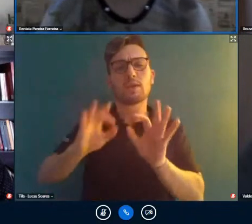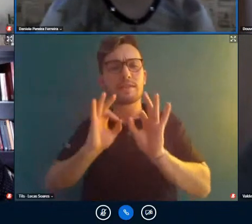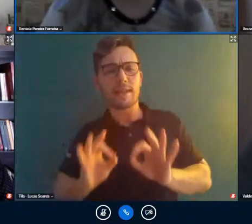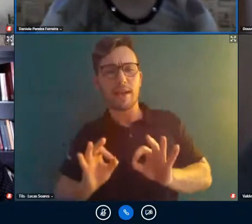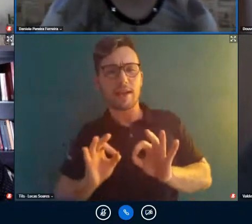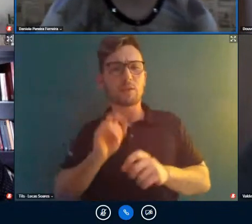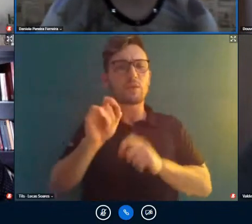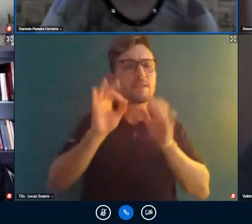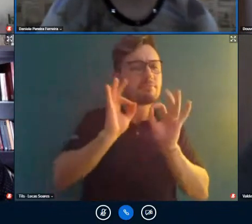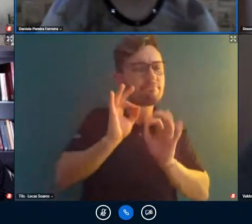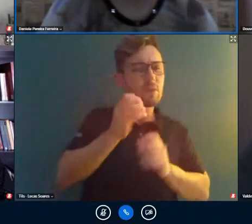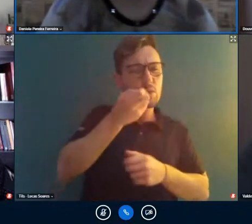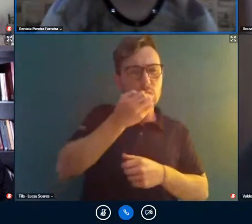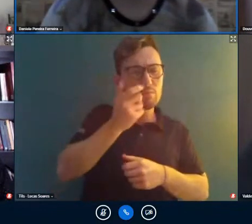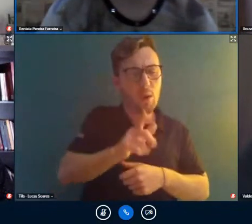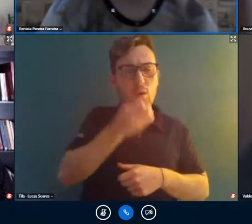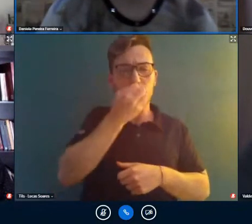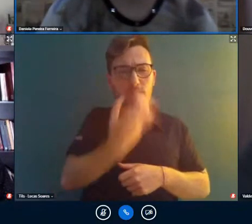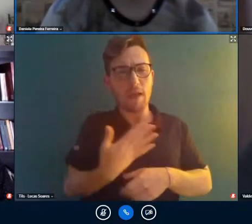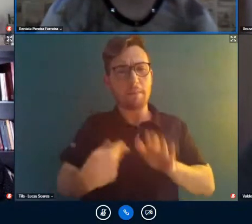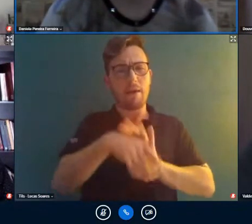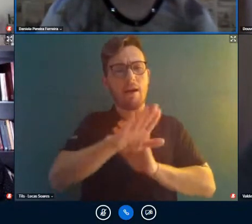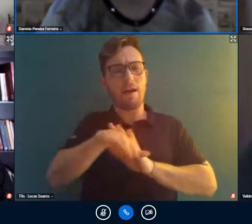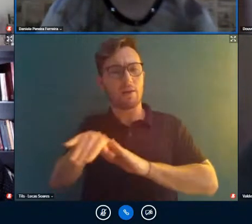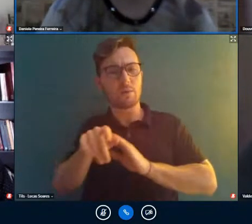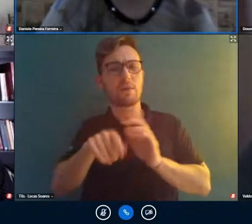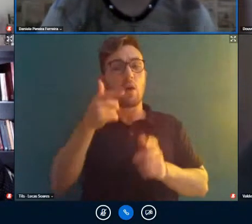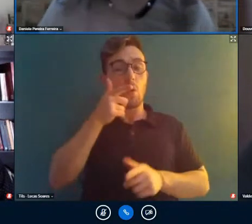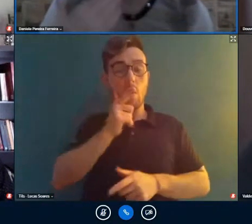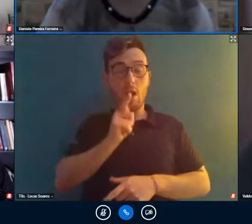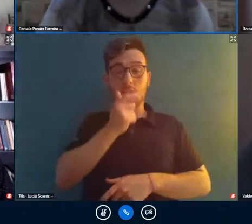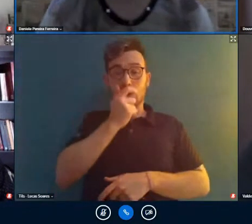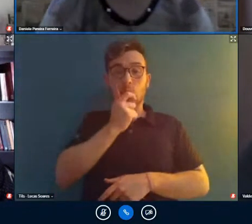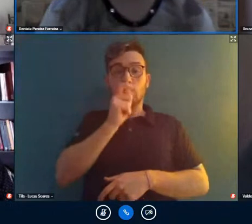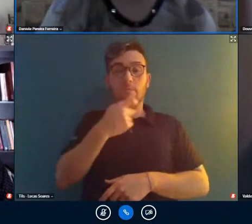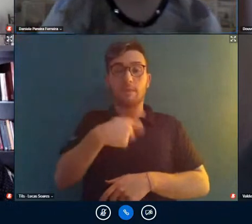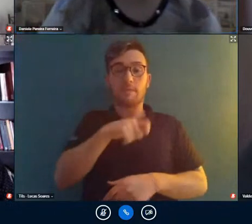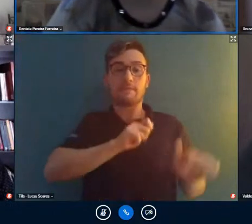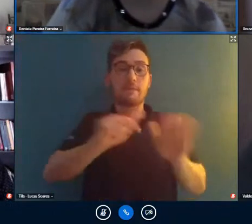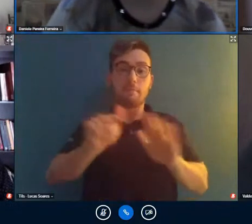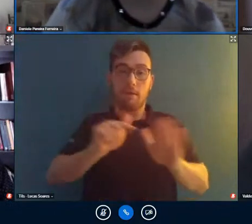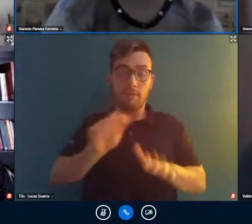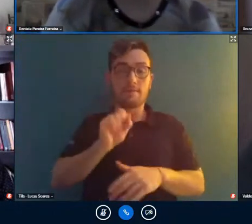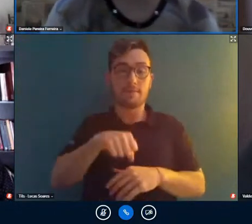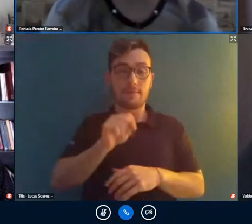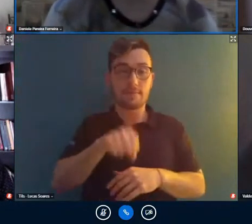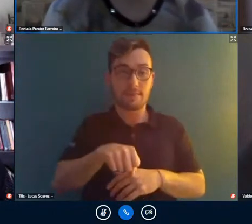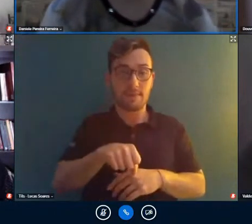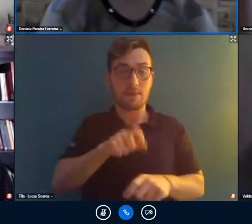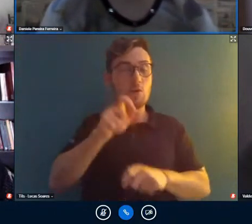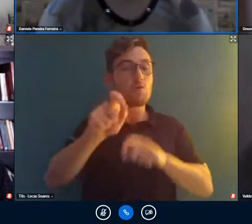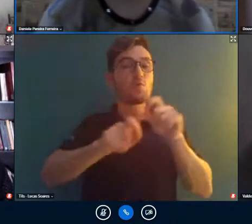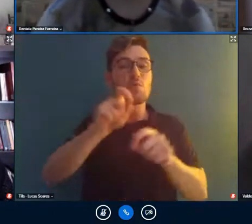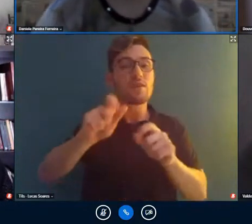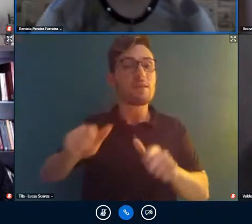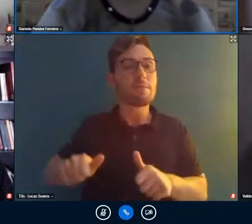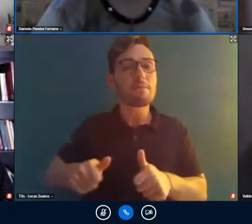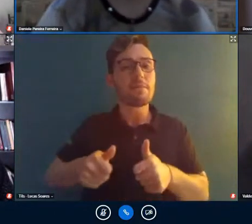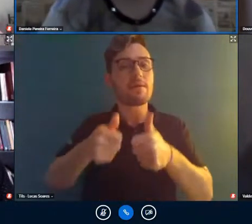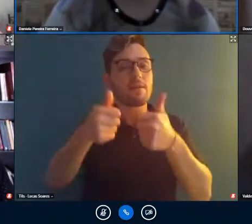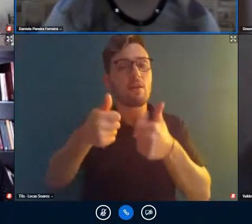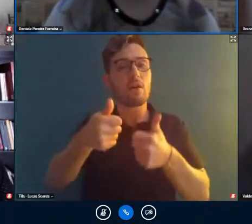alunos. Então, essas reuniões com certeza são uma coisa para manter que seja semanal sempre. E para melhorar, eu